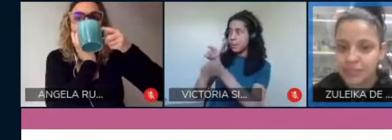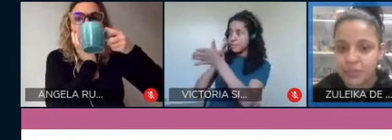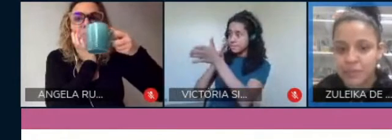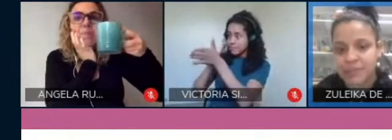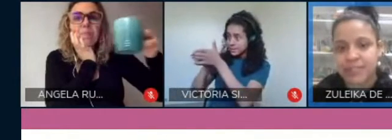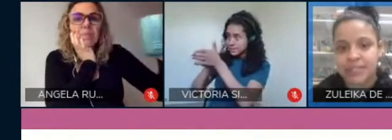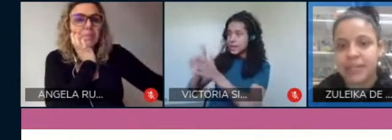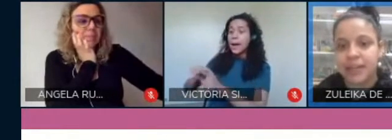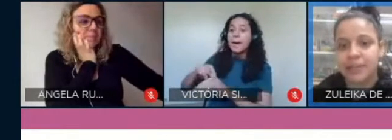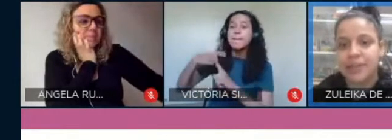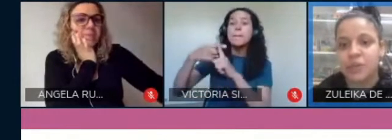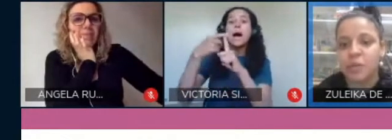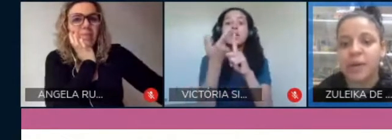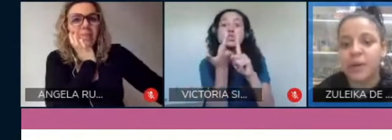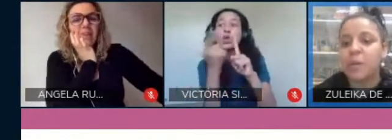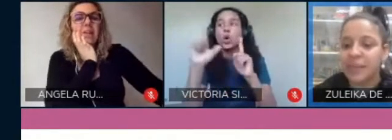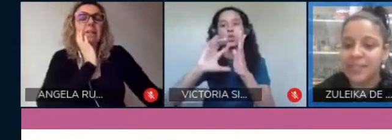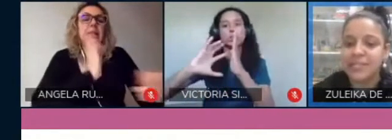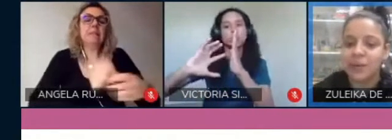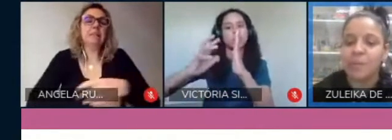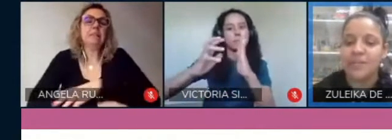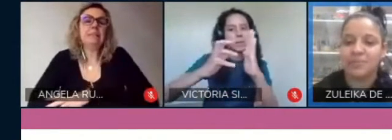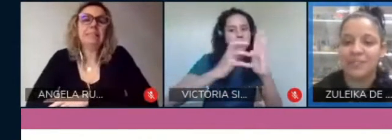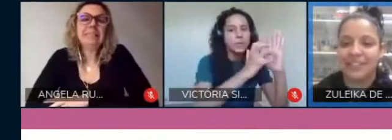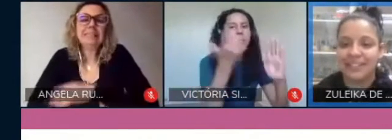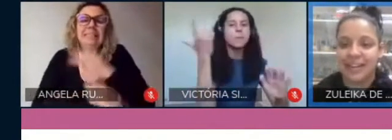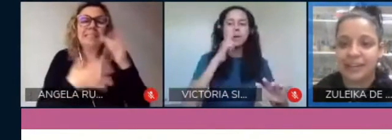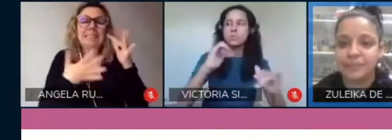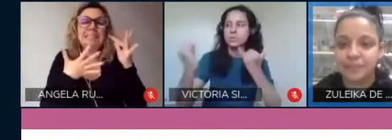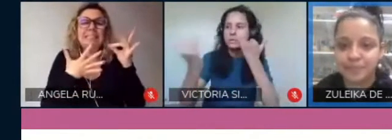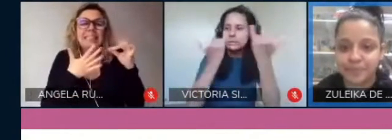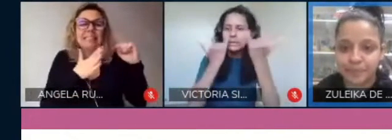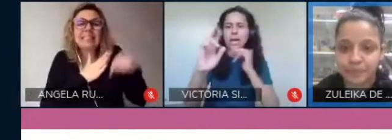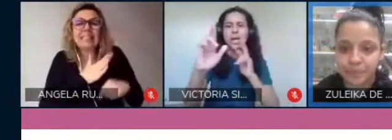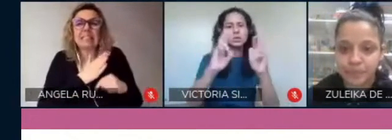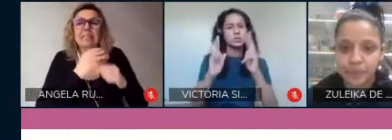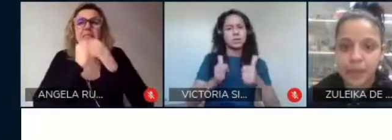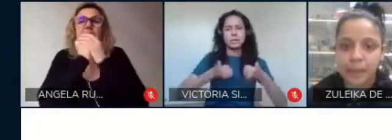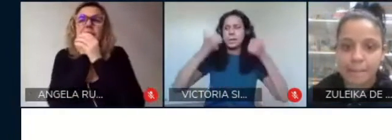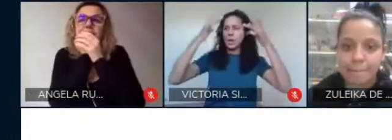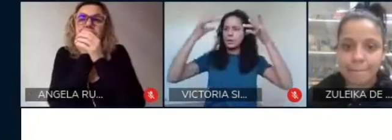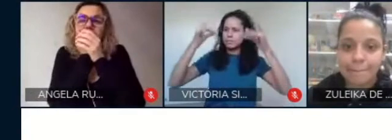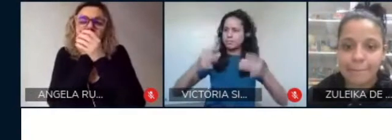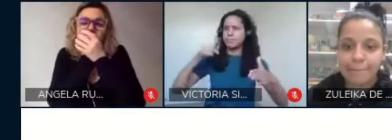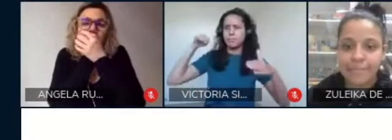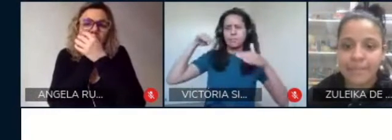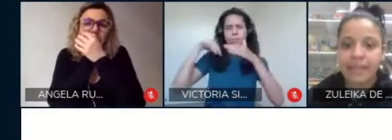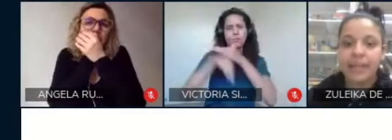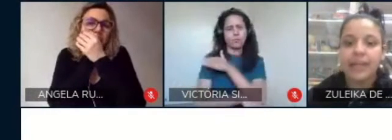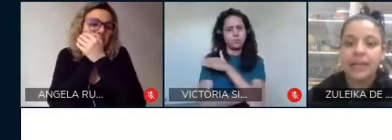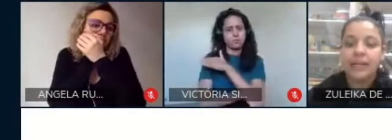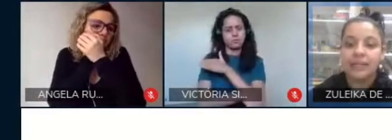uma especificação de pesquisa. É só uma recomendação mesmo, tá?